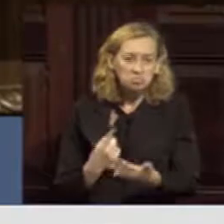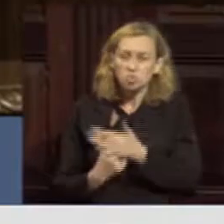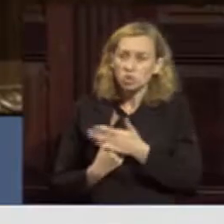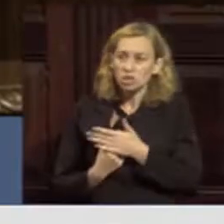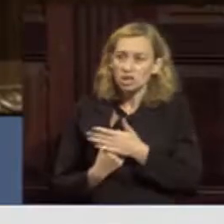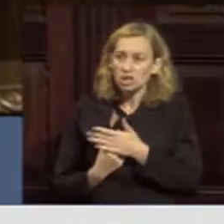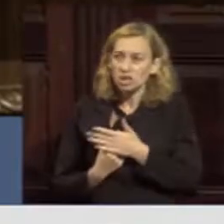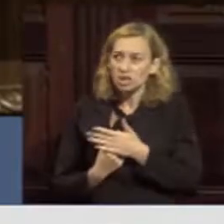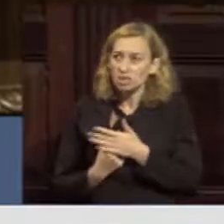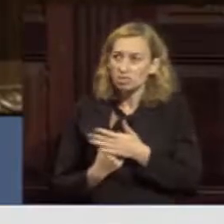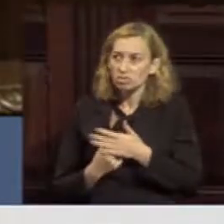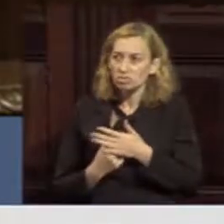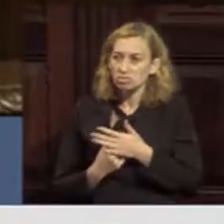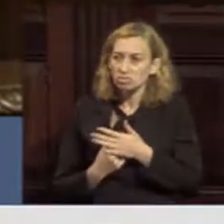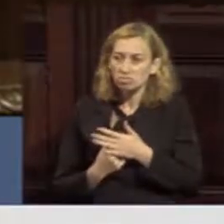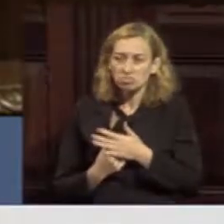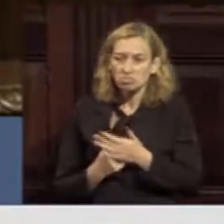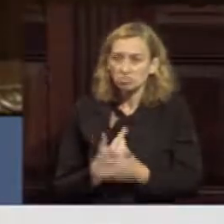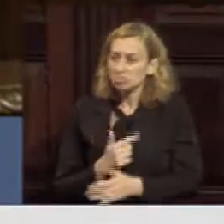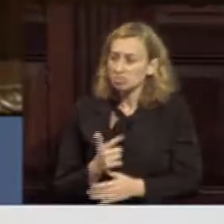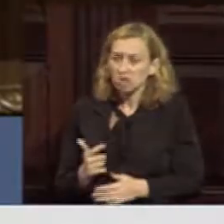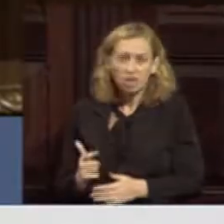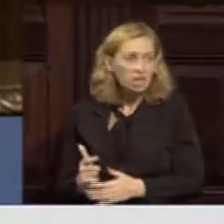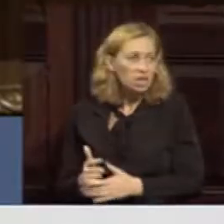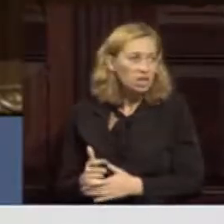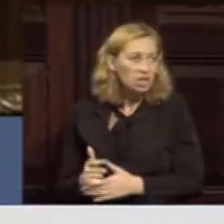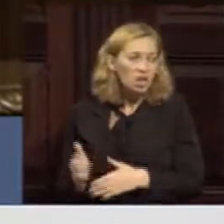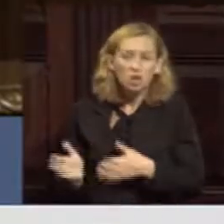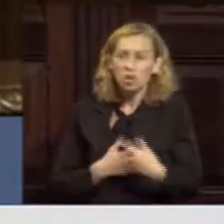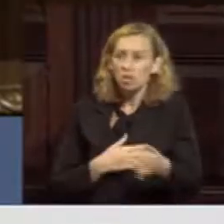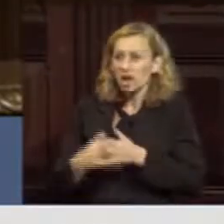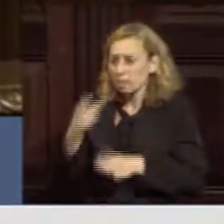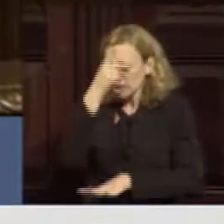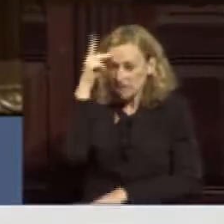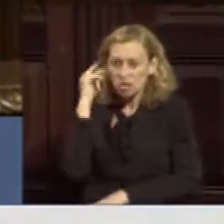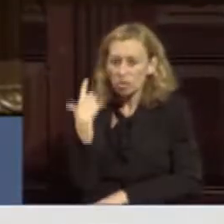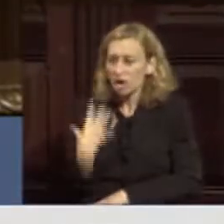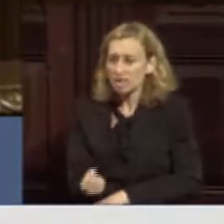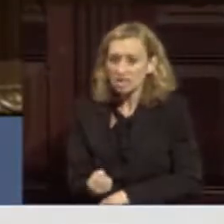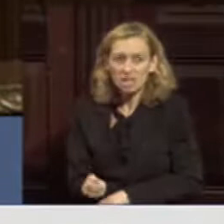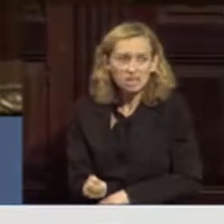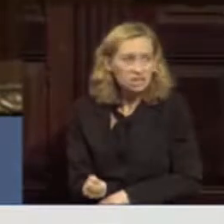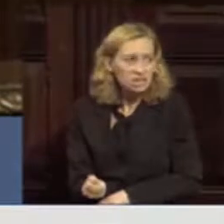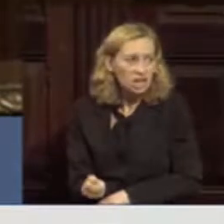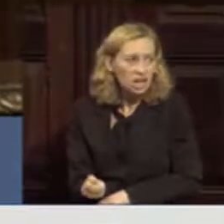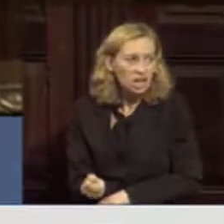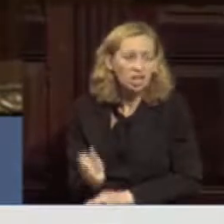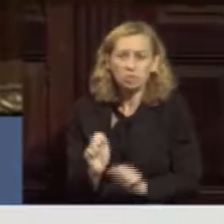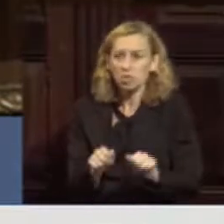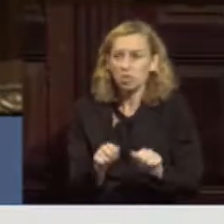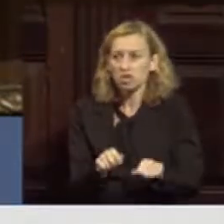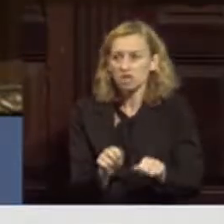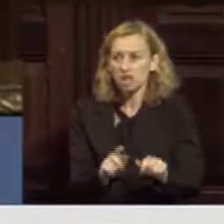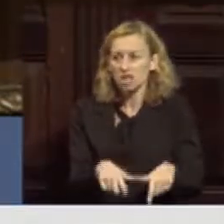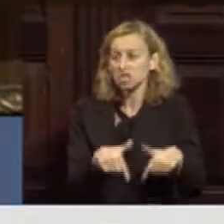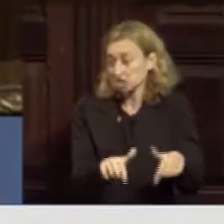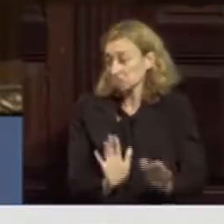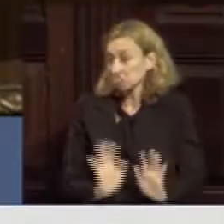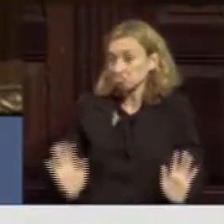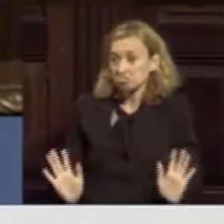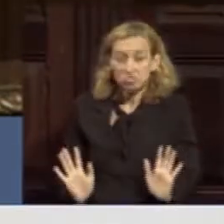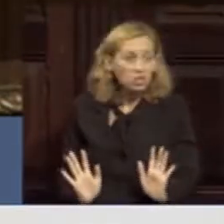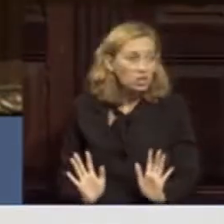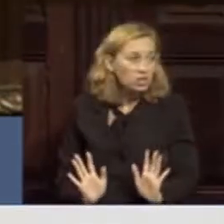Constituição, ninguém mais. Hoje, qualquer decisão pode ser tomada por diferentes instâncias do Poder